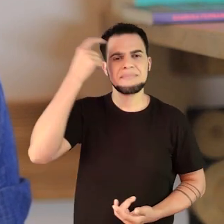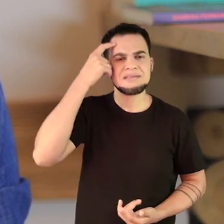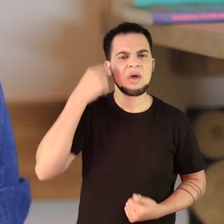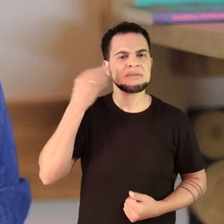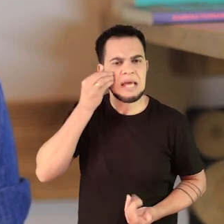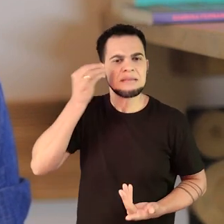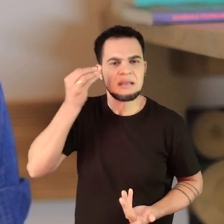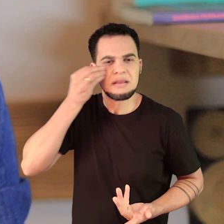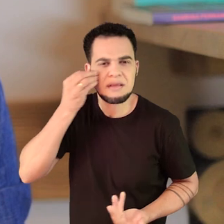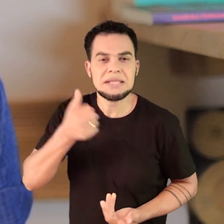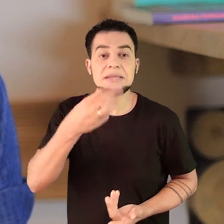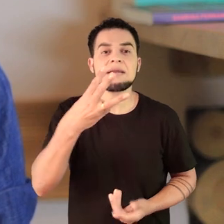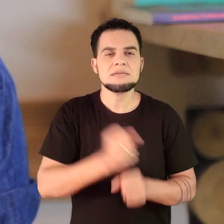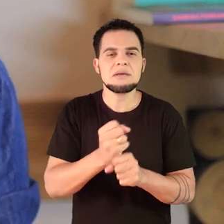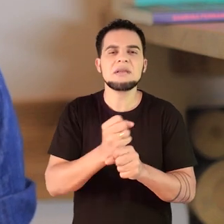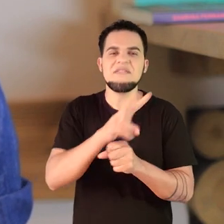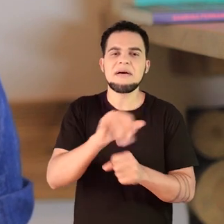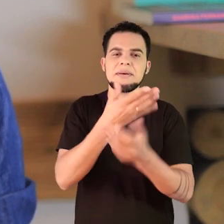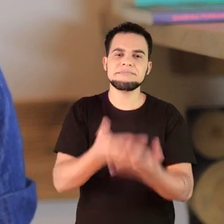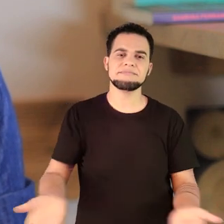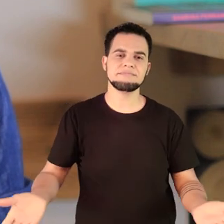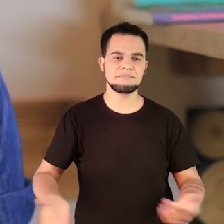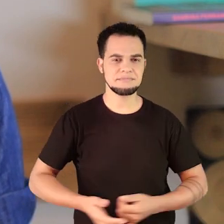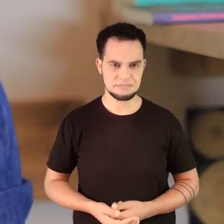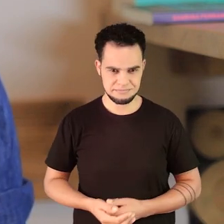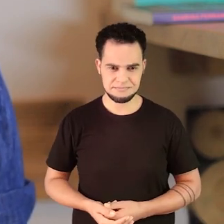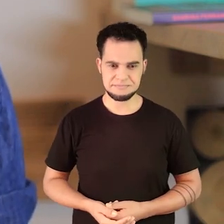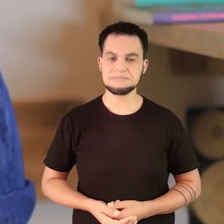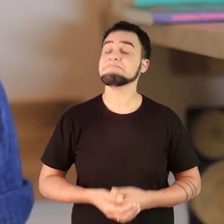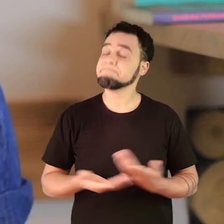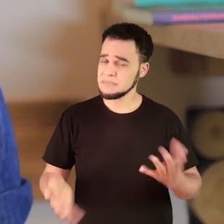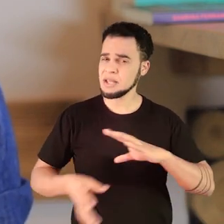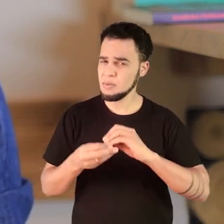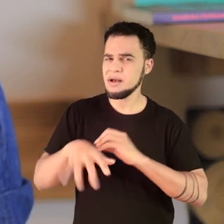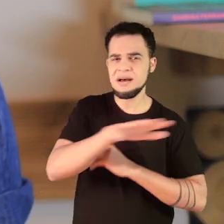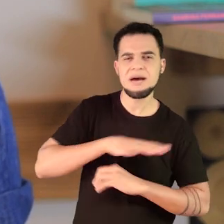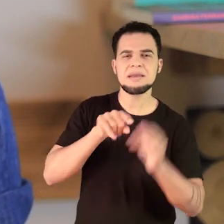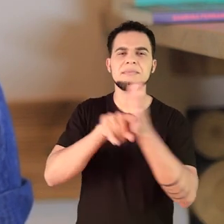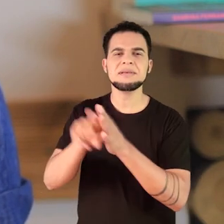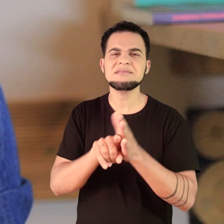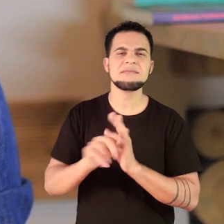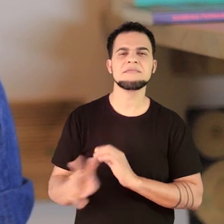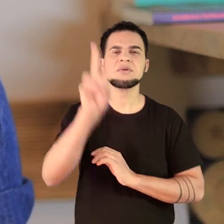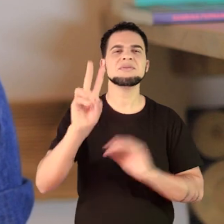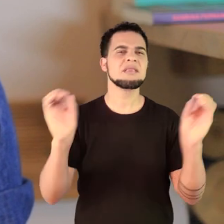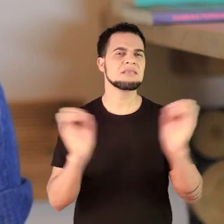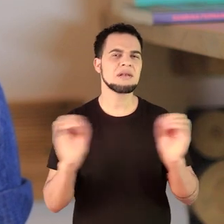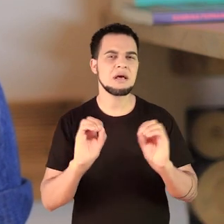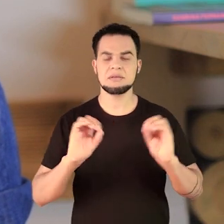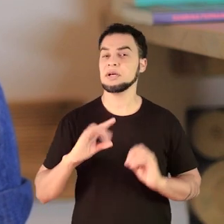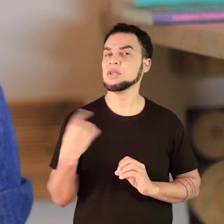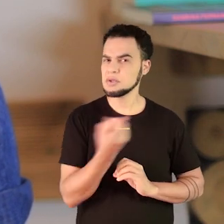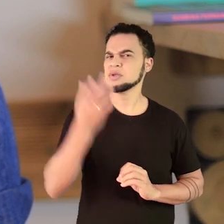vou morrer na praia após os 13 anos que me dediquei à pesquisa. Então, a área de pesquisa é completamente desvalorizada,